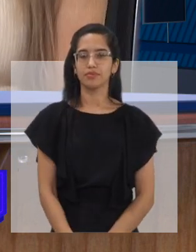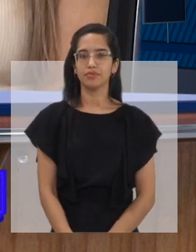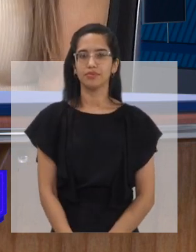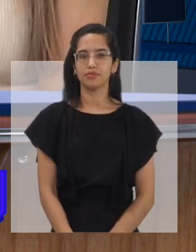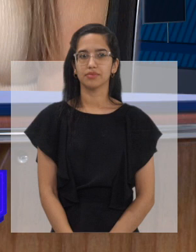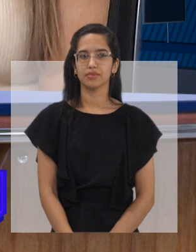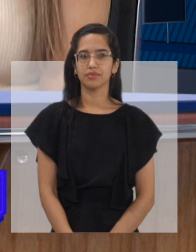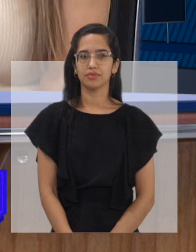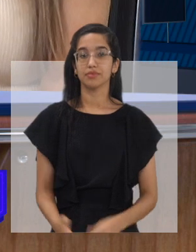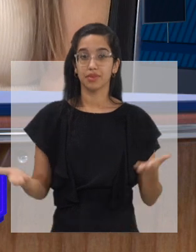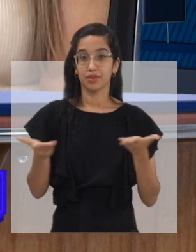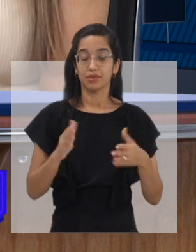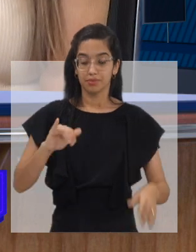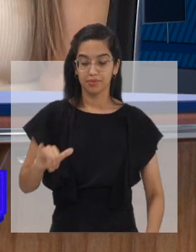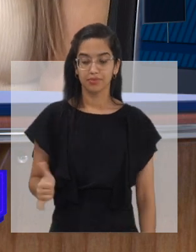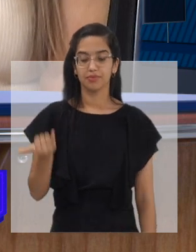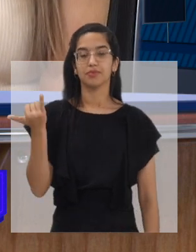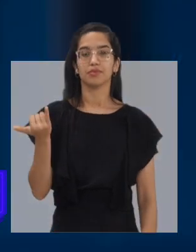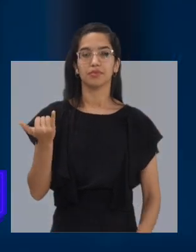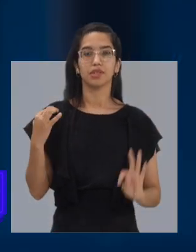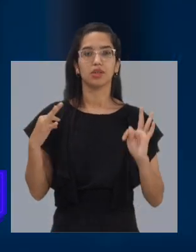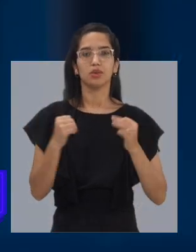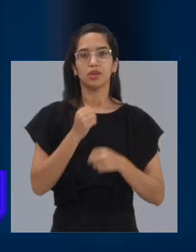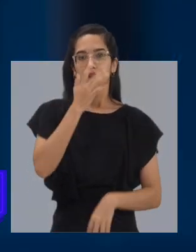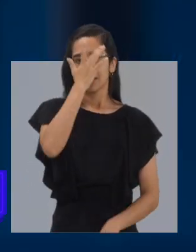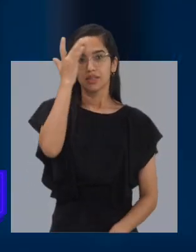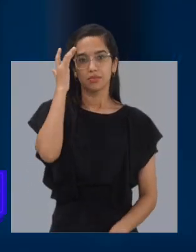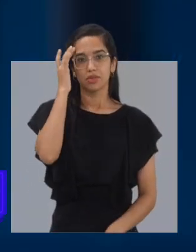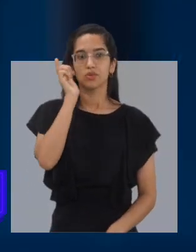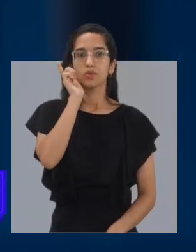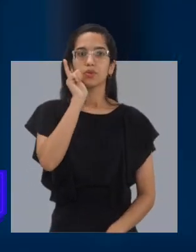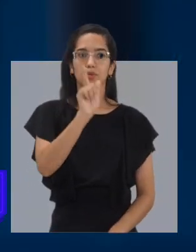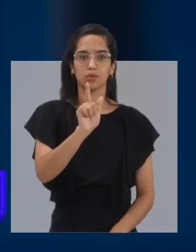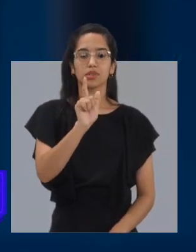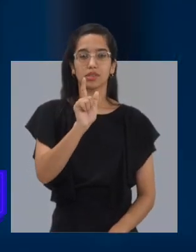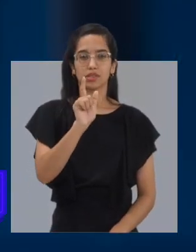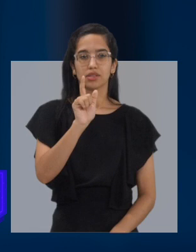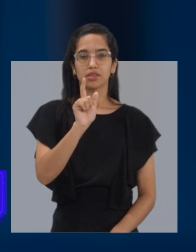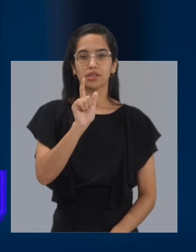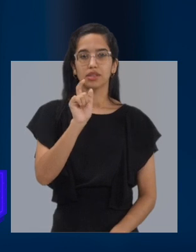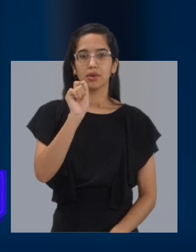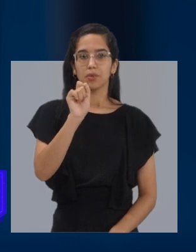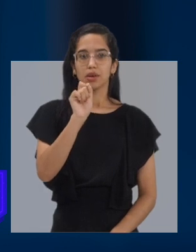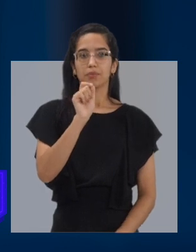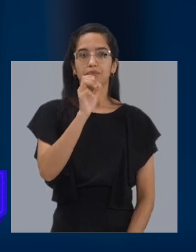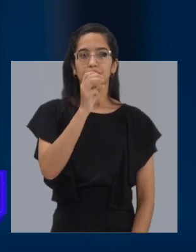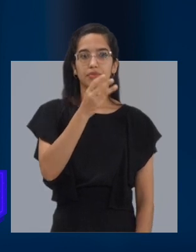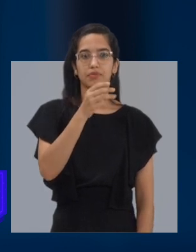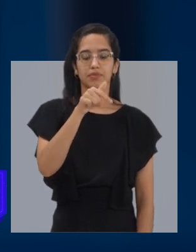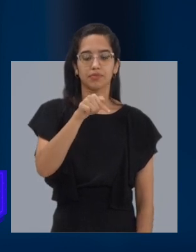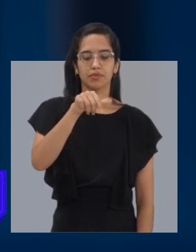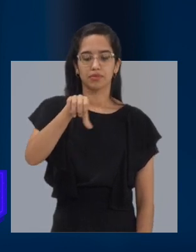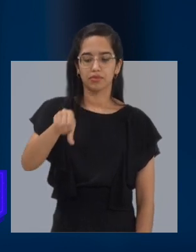grande oportunidade para que todos aproveitem o que está sendo oferecido. São 379